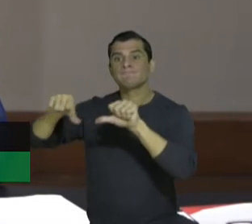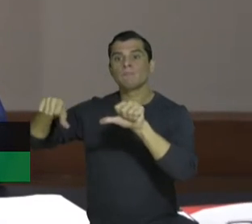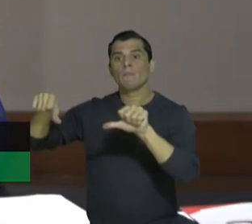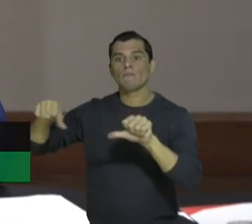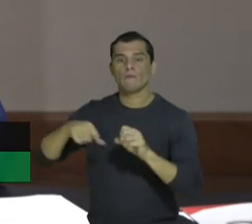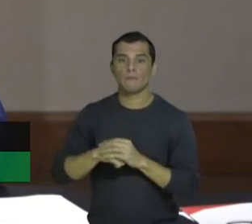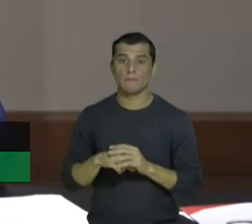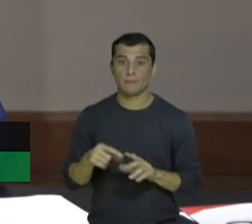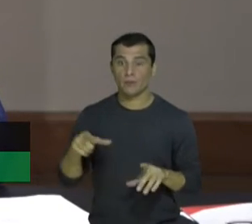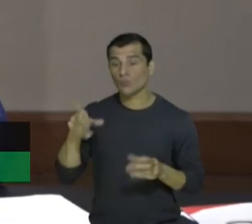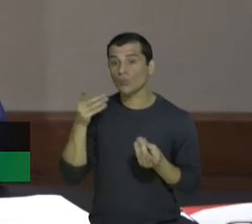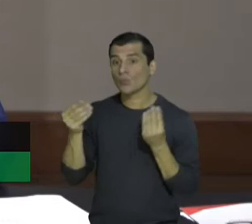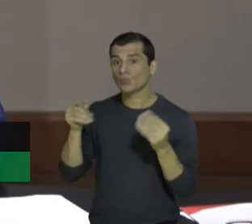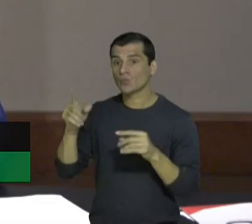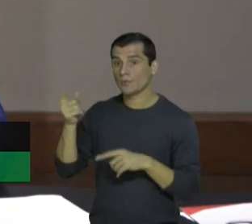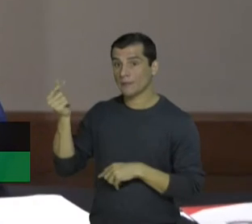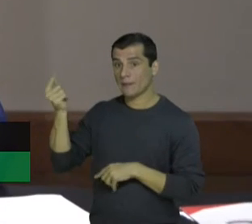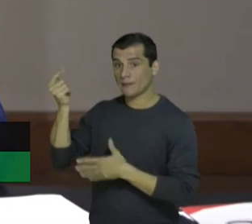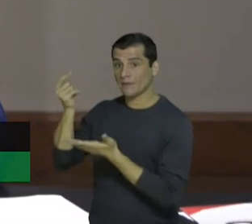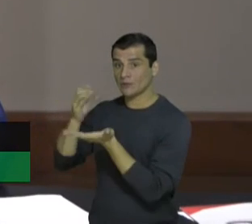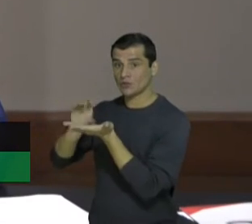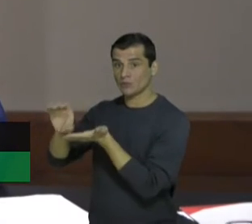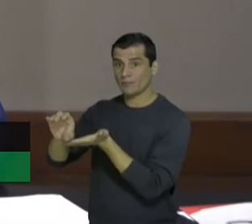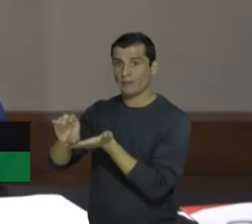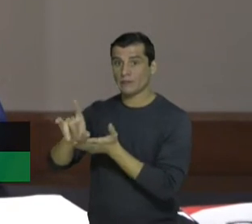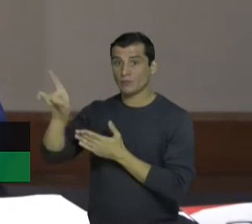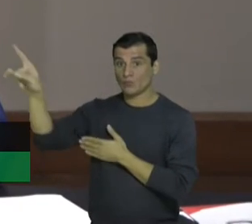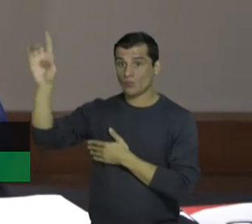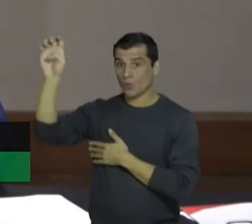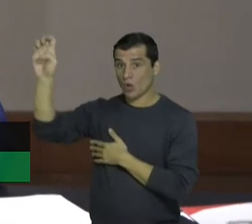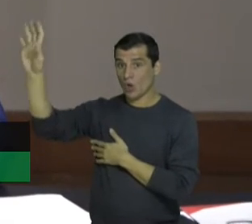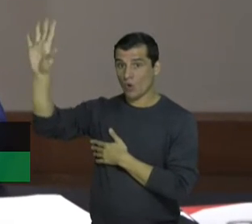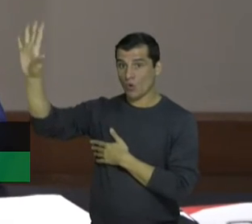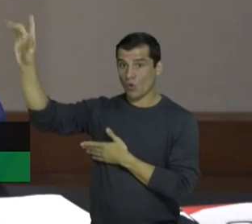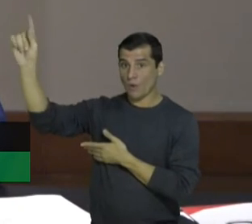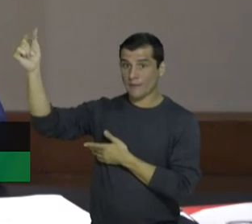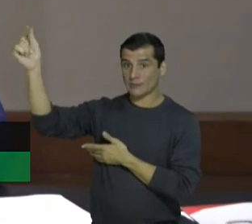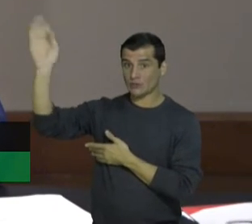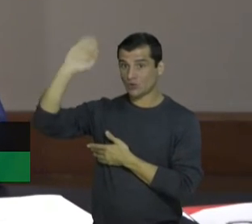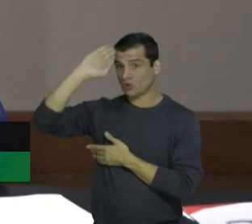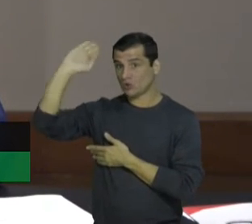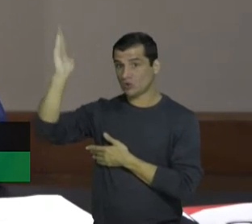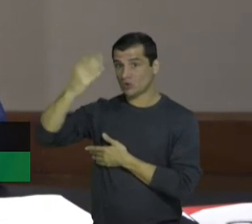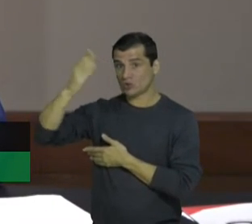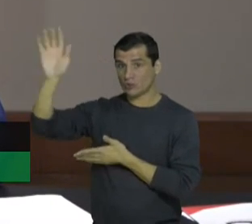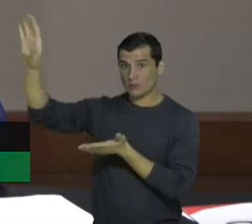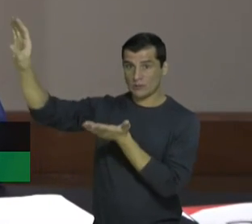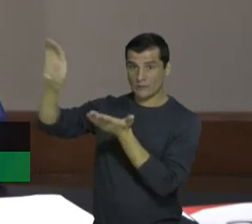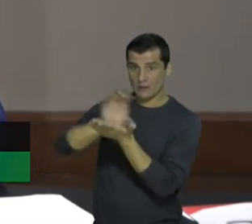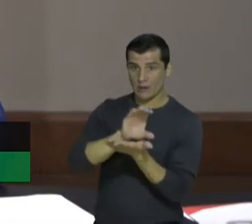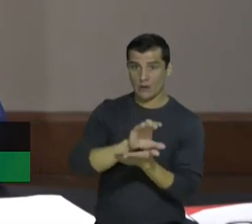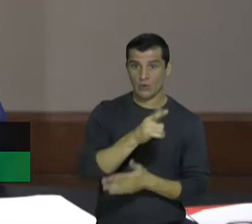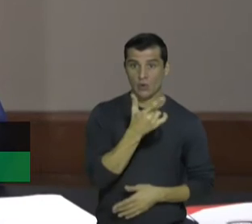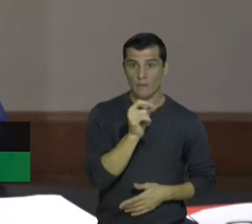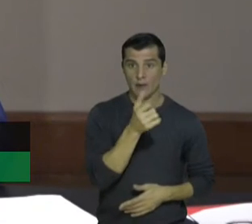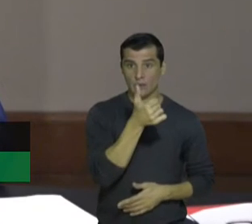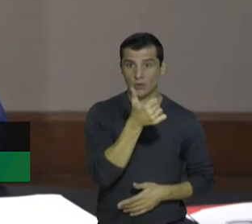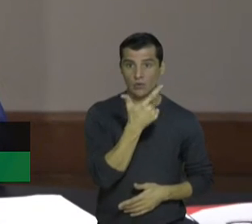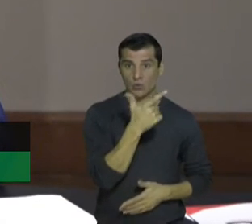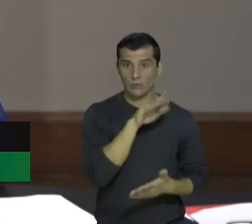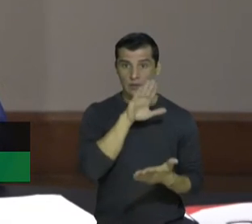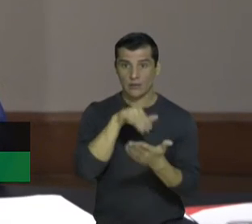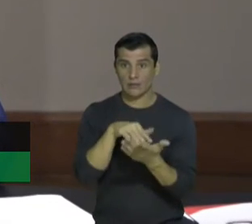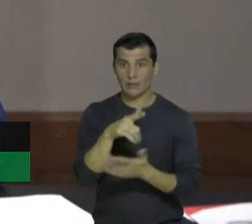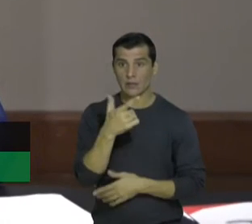investimento direto aumentou da Europa para cá 11% de 2012 para 2021 e do Brasil paraa União Europeia